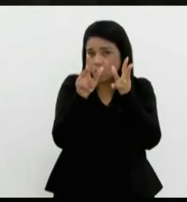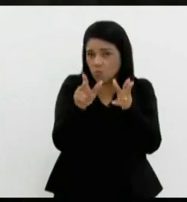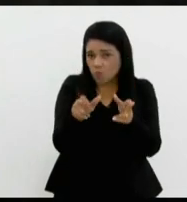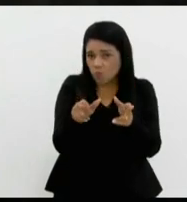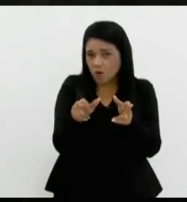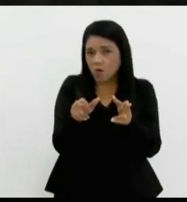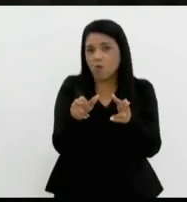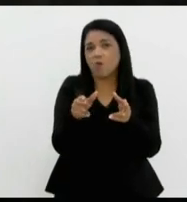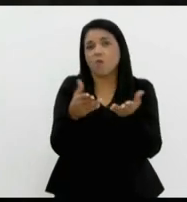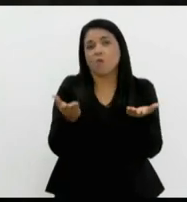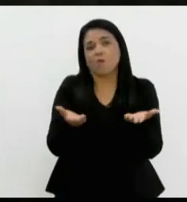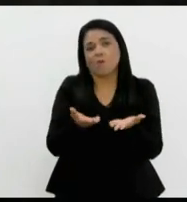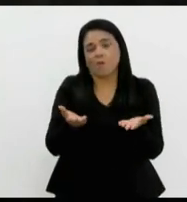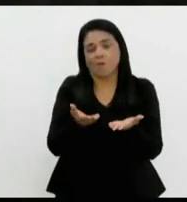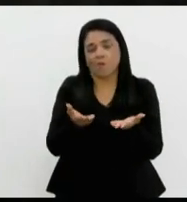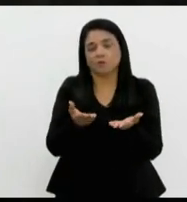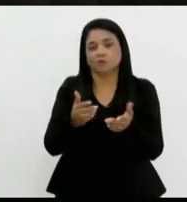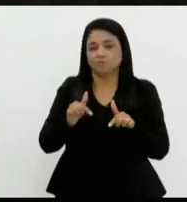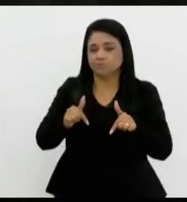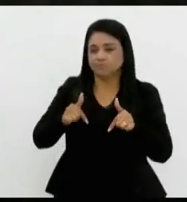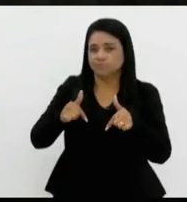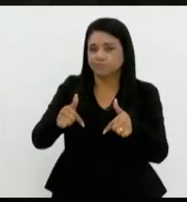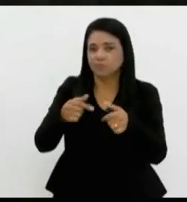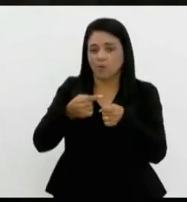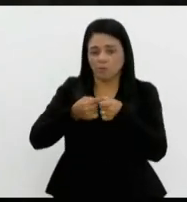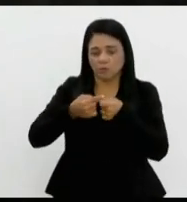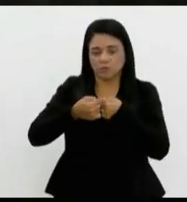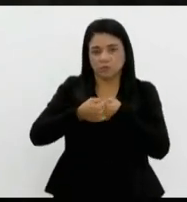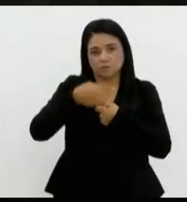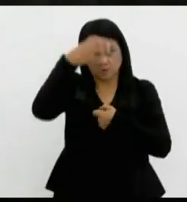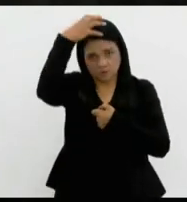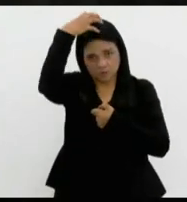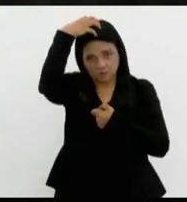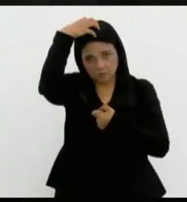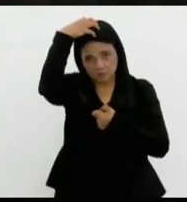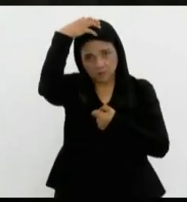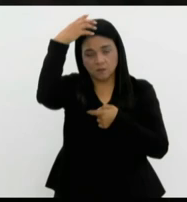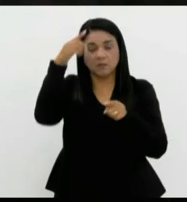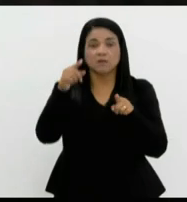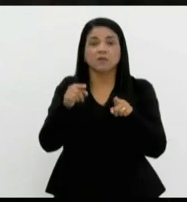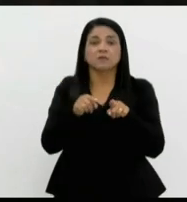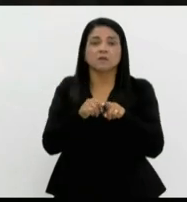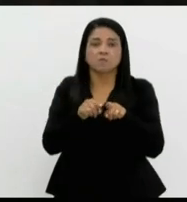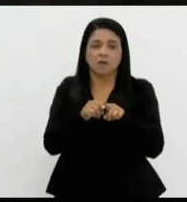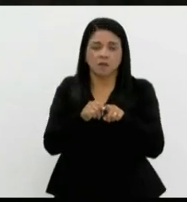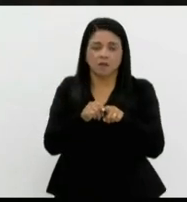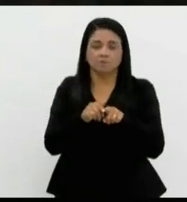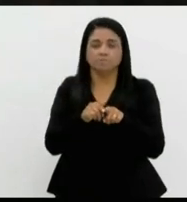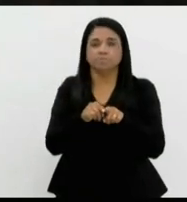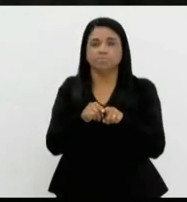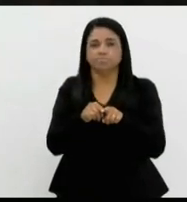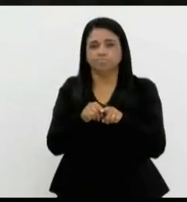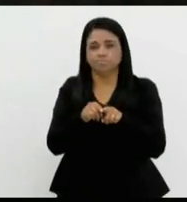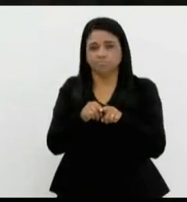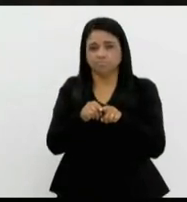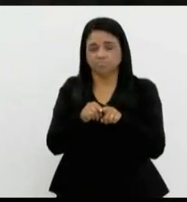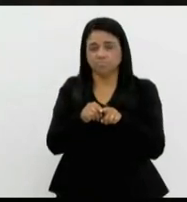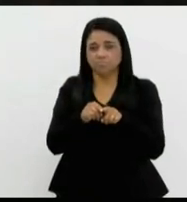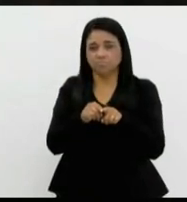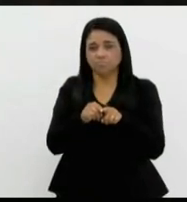que hoje é praticado também no município de Angra dos Reis, não só no que diz respeito a